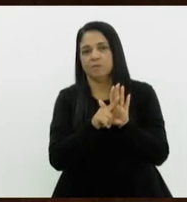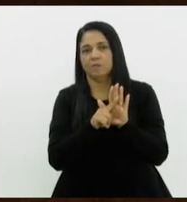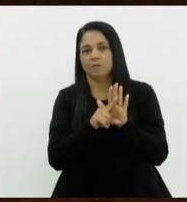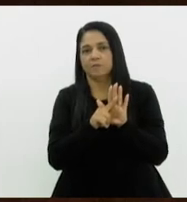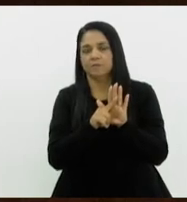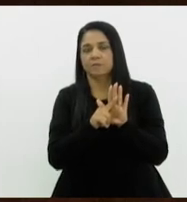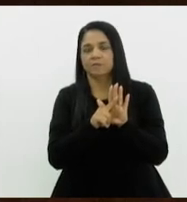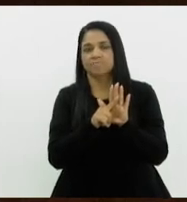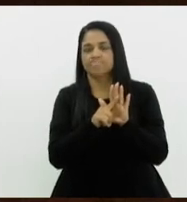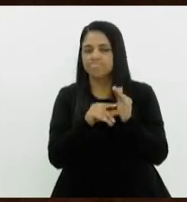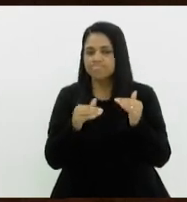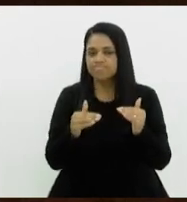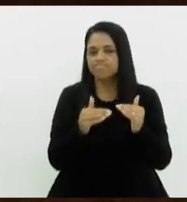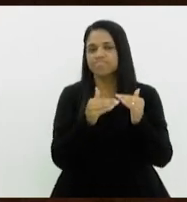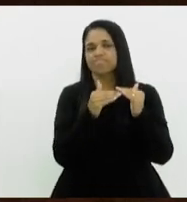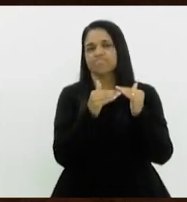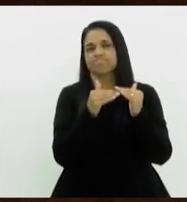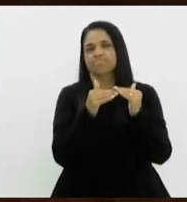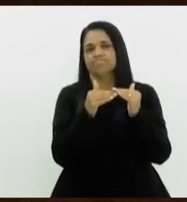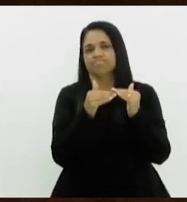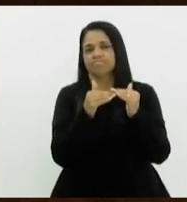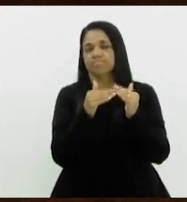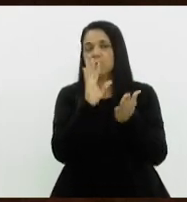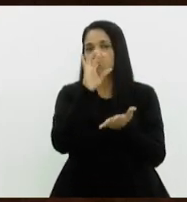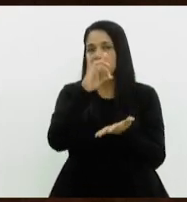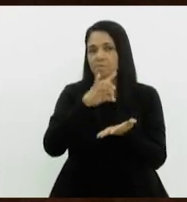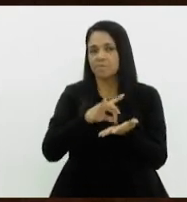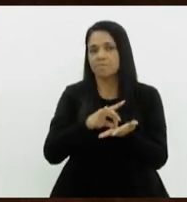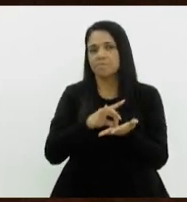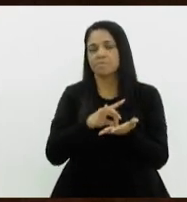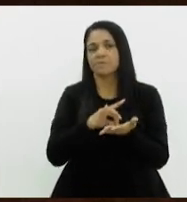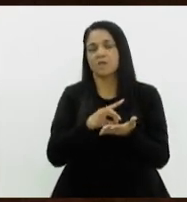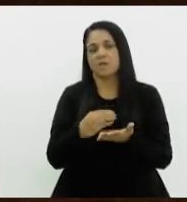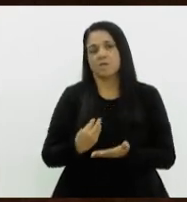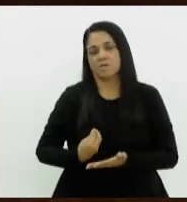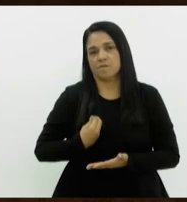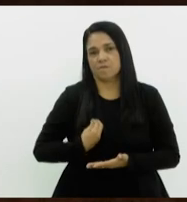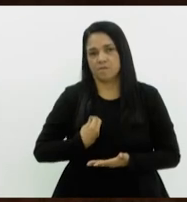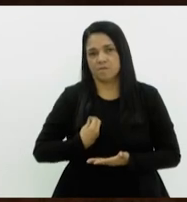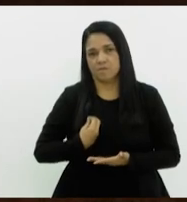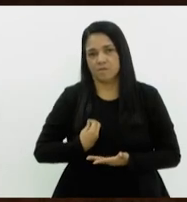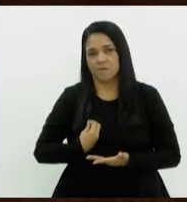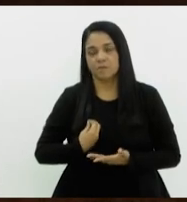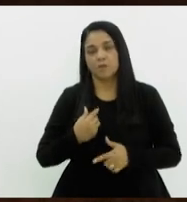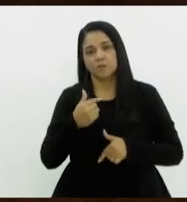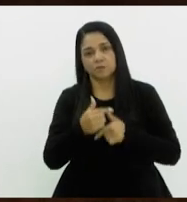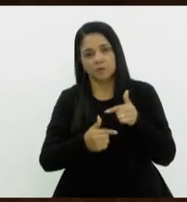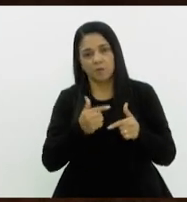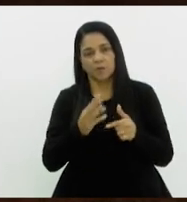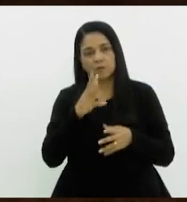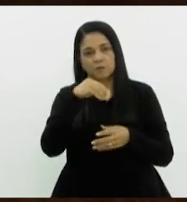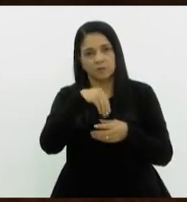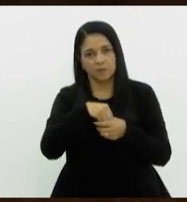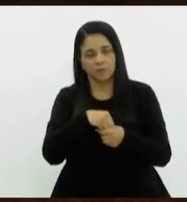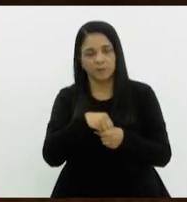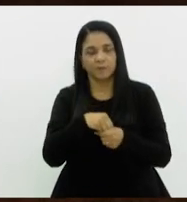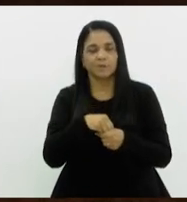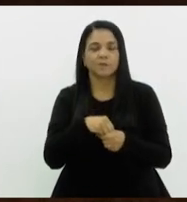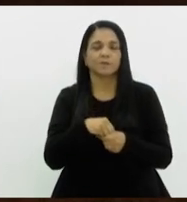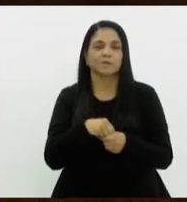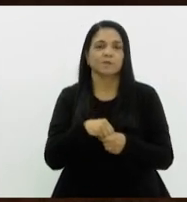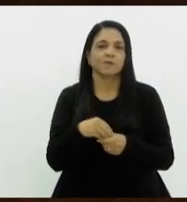em consonância com a realidade vivida, inclusive pelos trabalhadores nas agências bancárias,